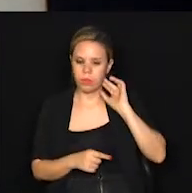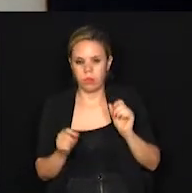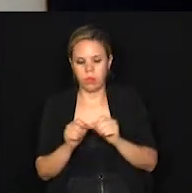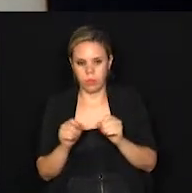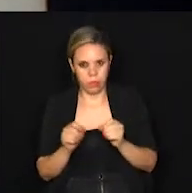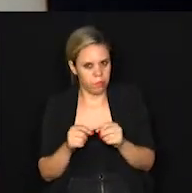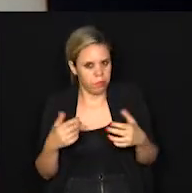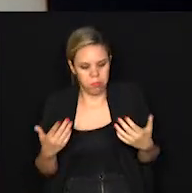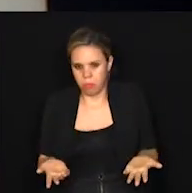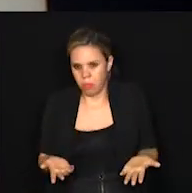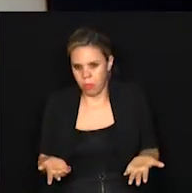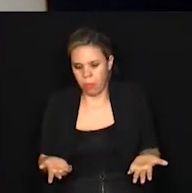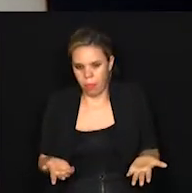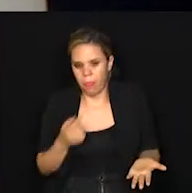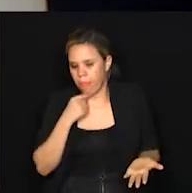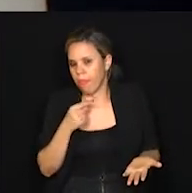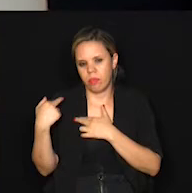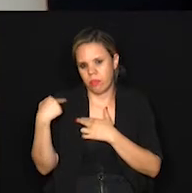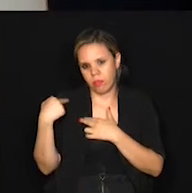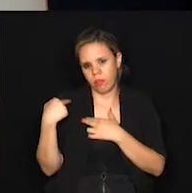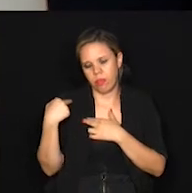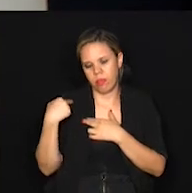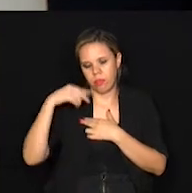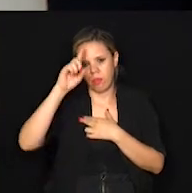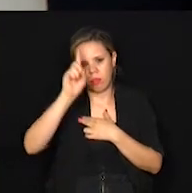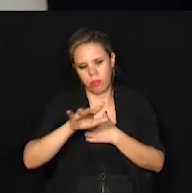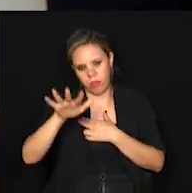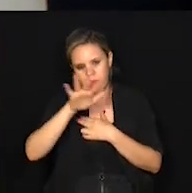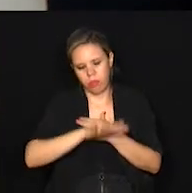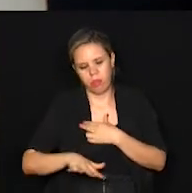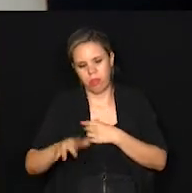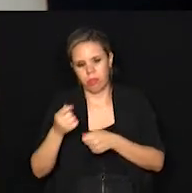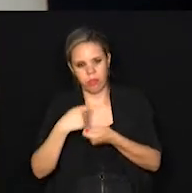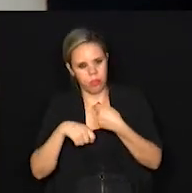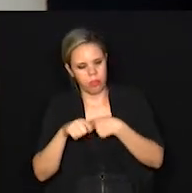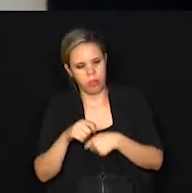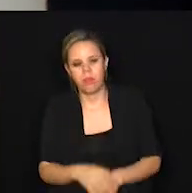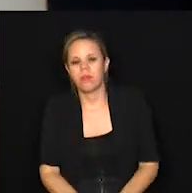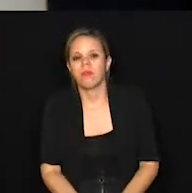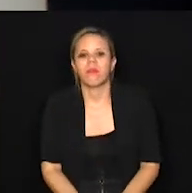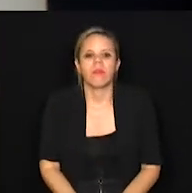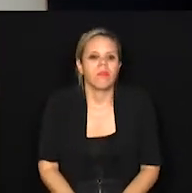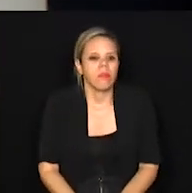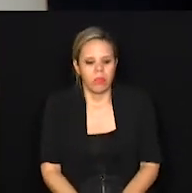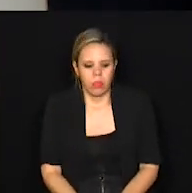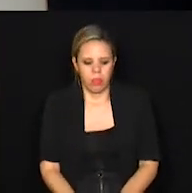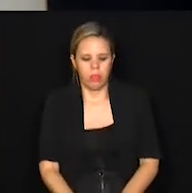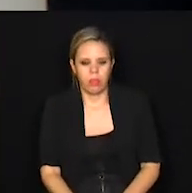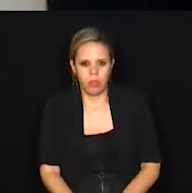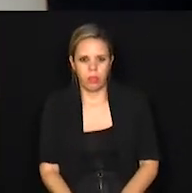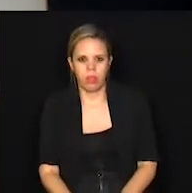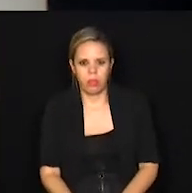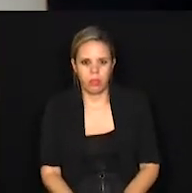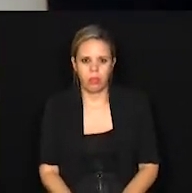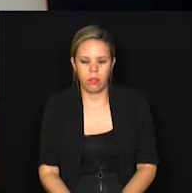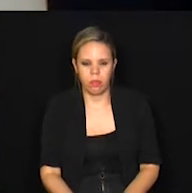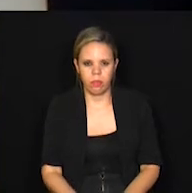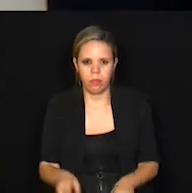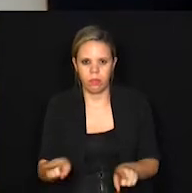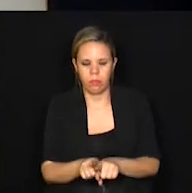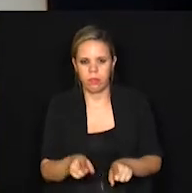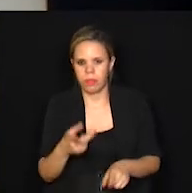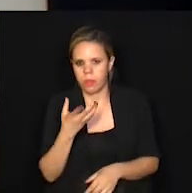perceber que essa realidade vai muito na contramão das escolas particulares.